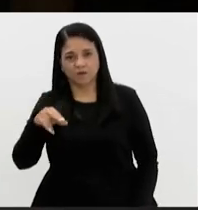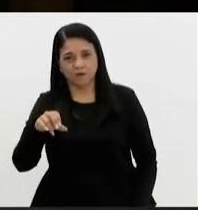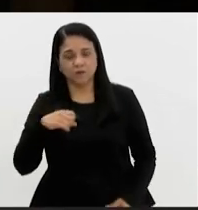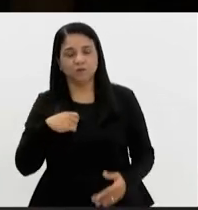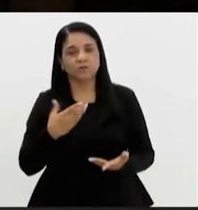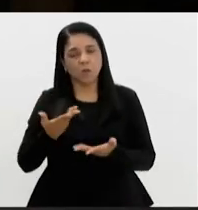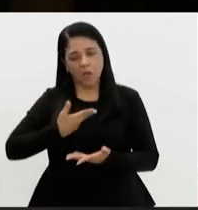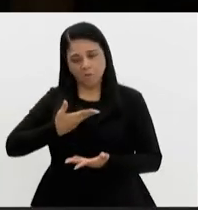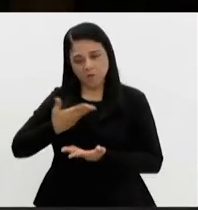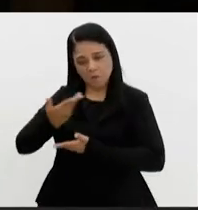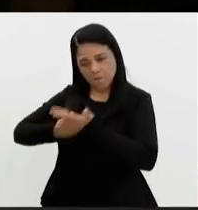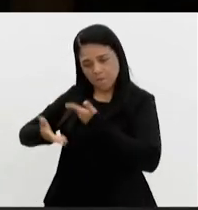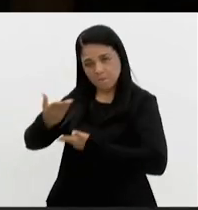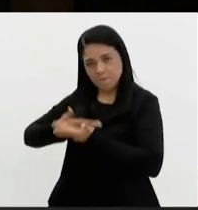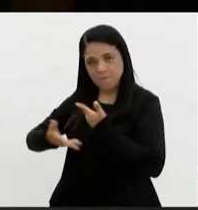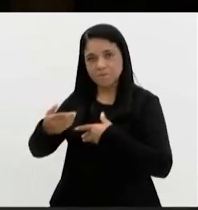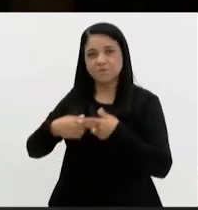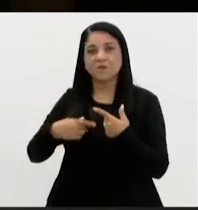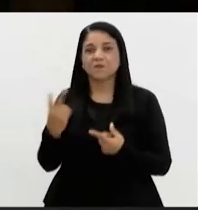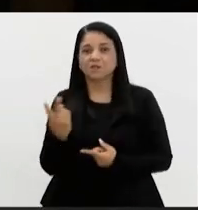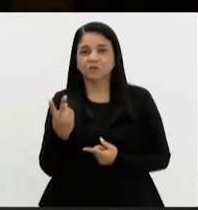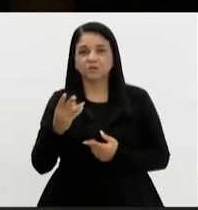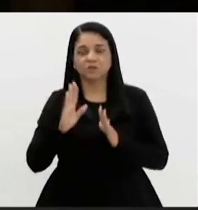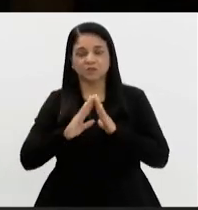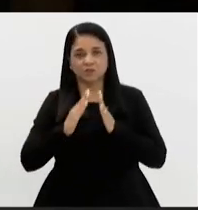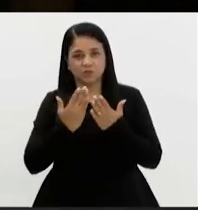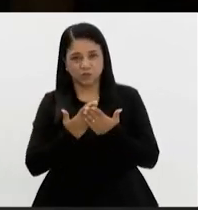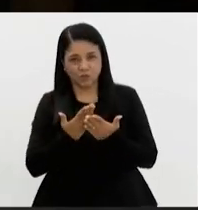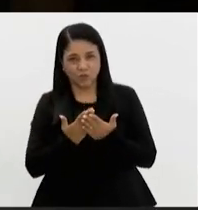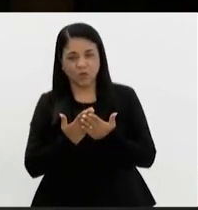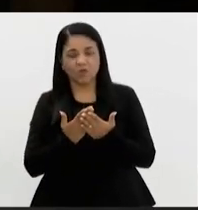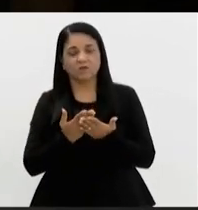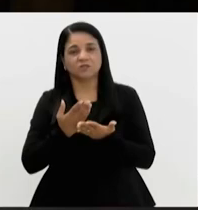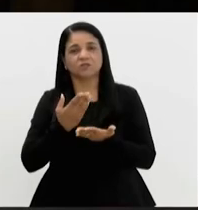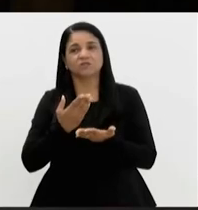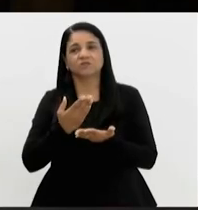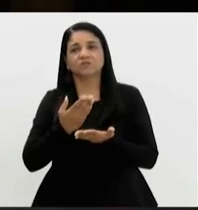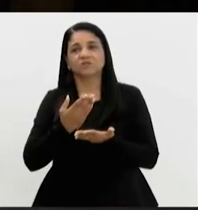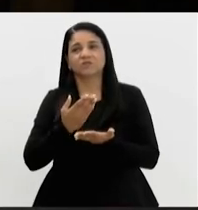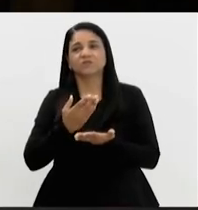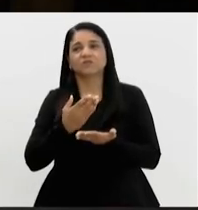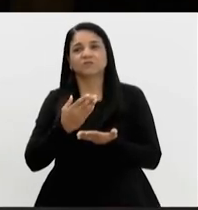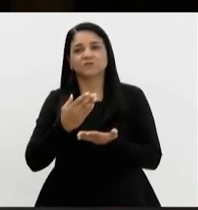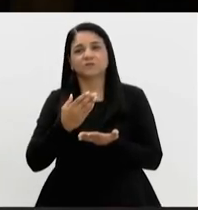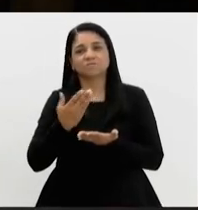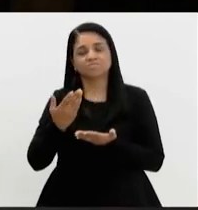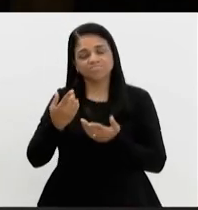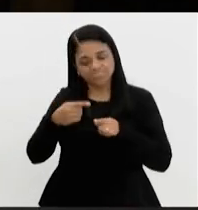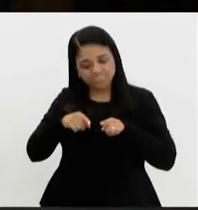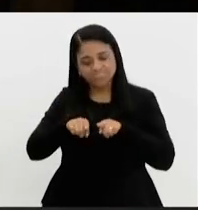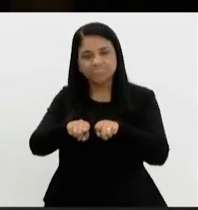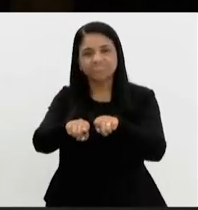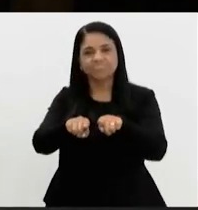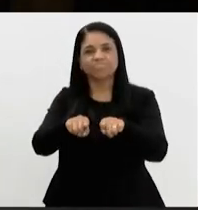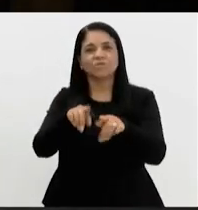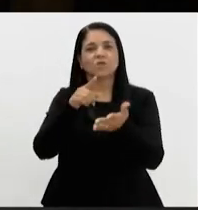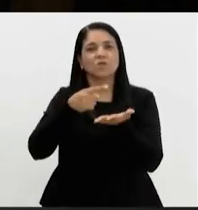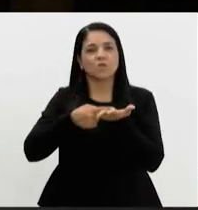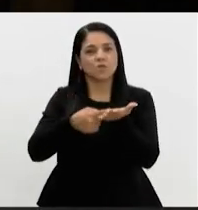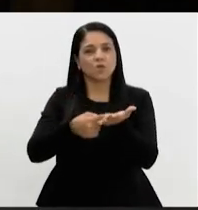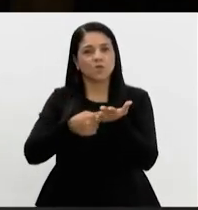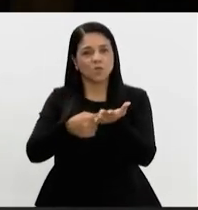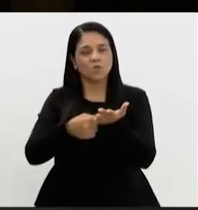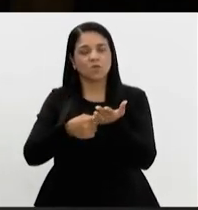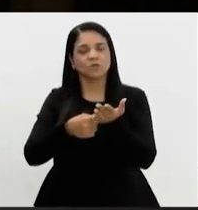nós temos construído entre as duas escolas nós assinamos um um uma um acordo de cooperação